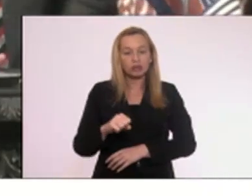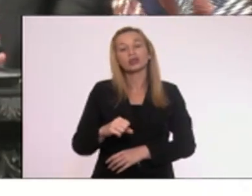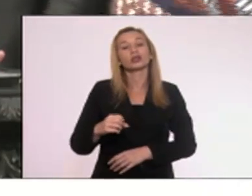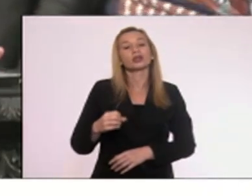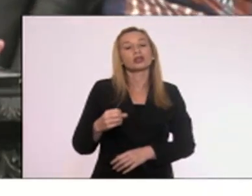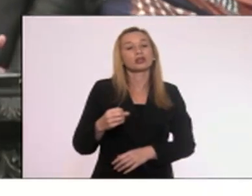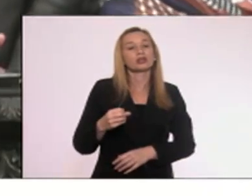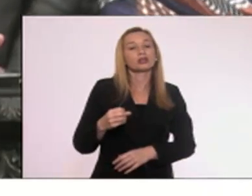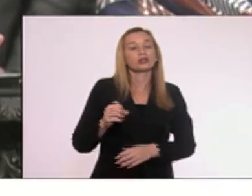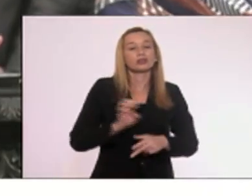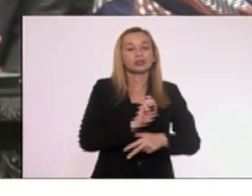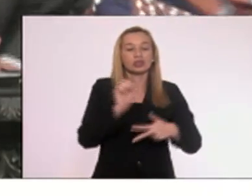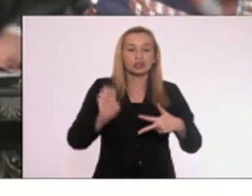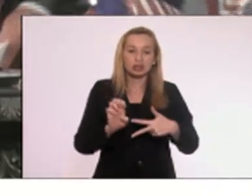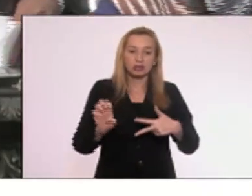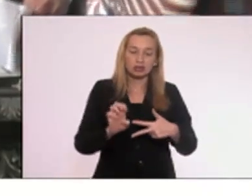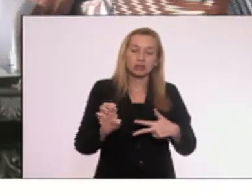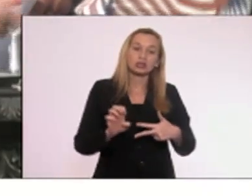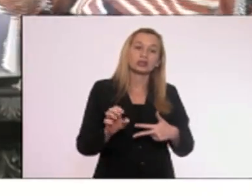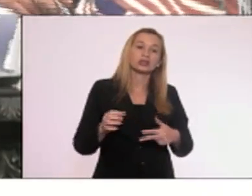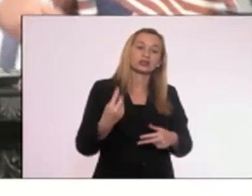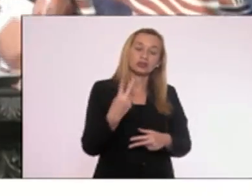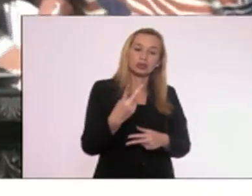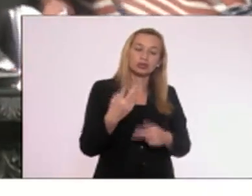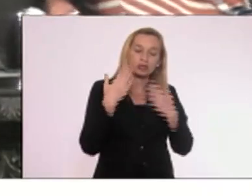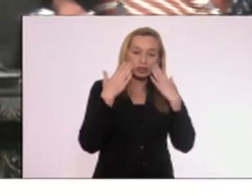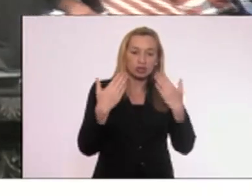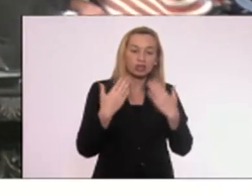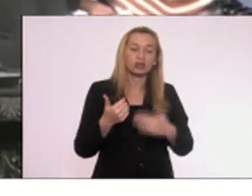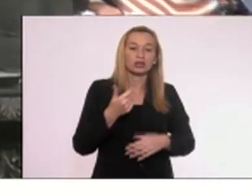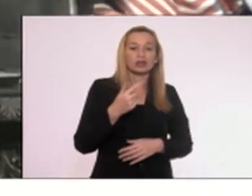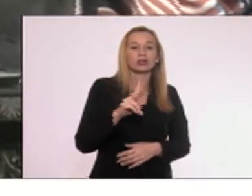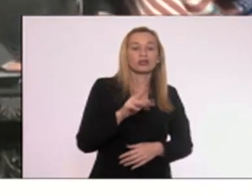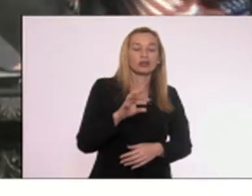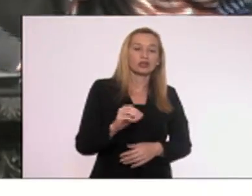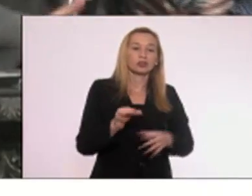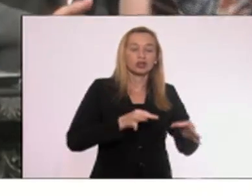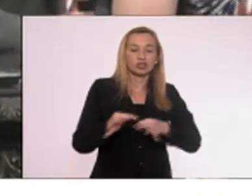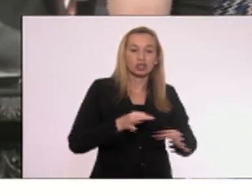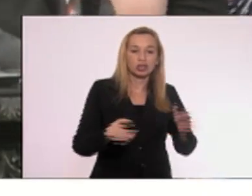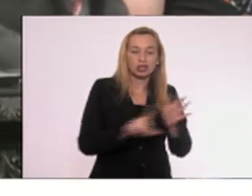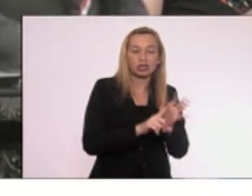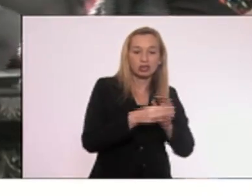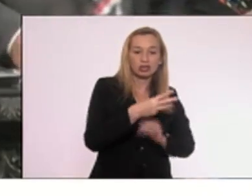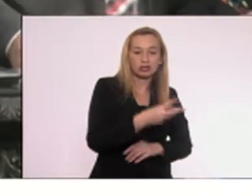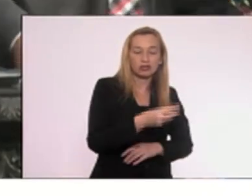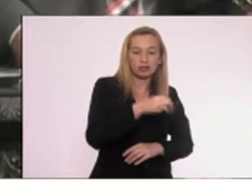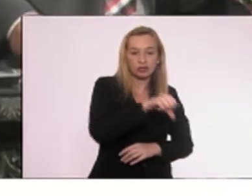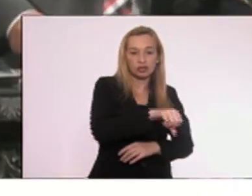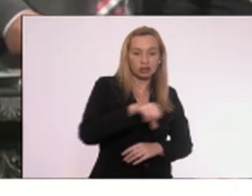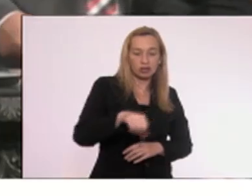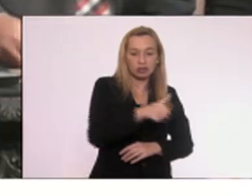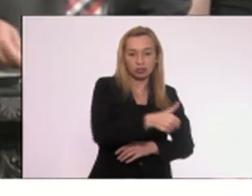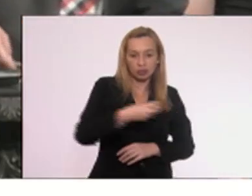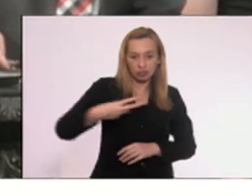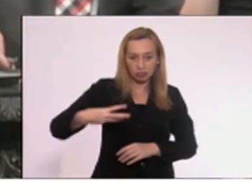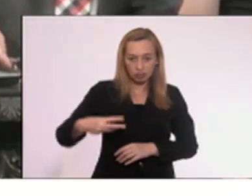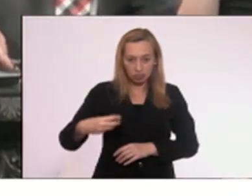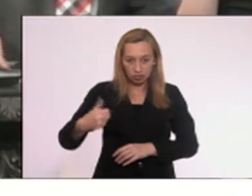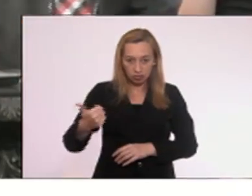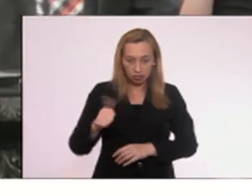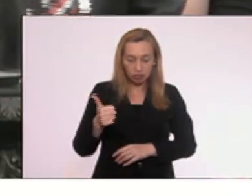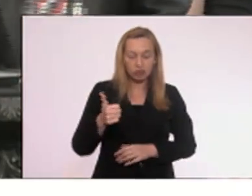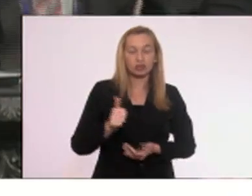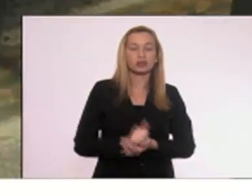autoria do Poder Executivo, salvo os 2 destaques. Veto parcial aposto ao projeto de lei 393A de 2011, deputado Samuel Malafaia. Para emitir parecer,